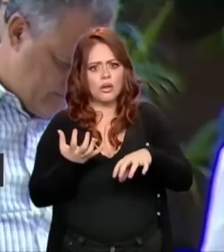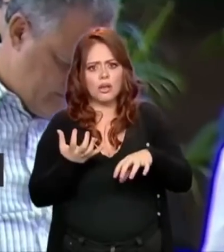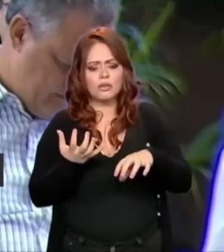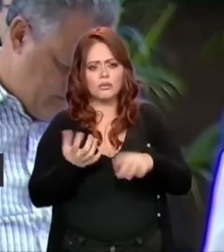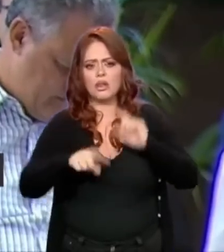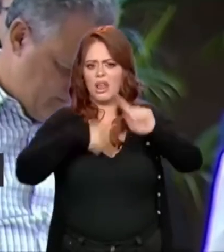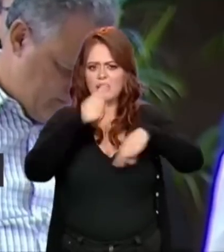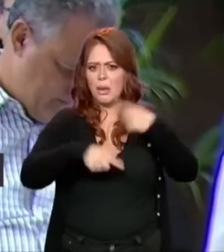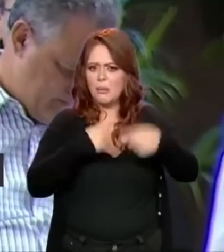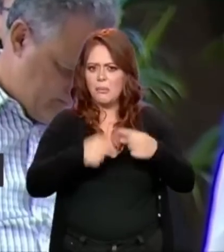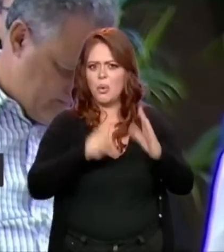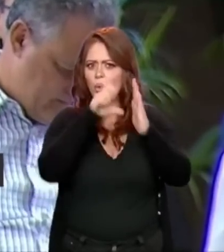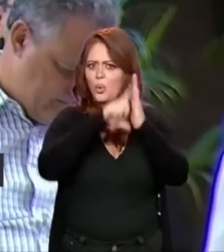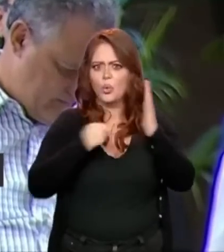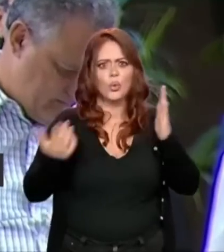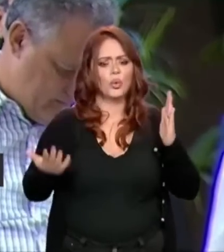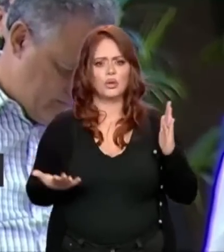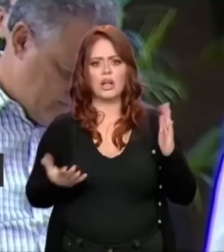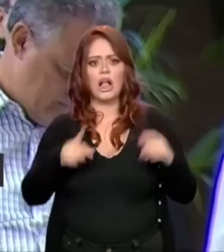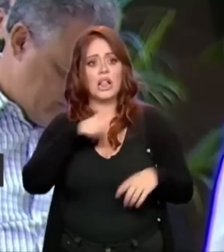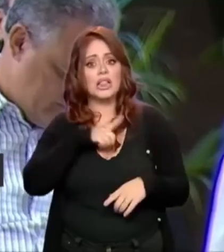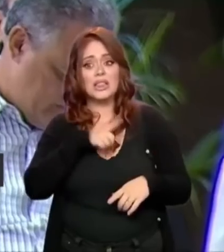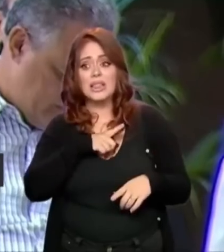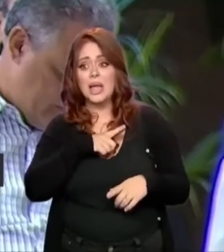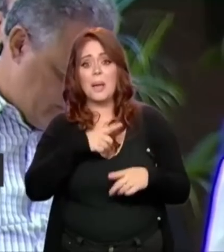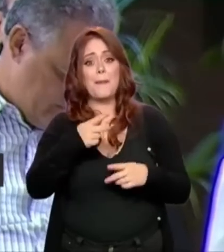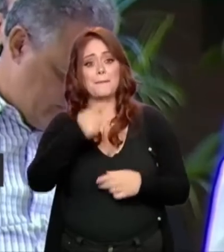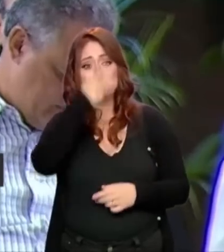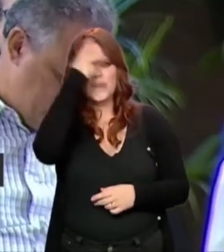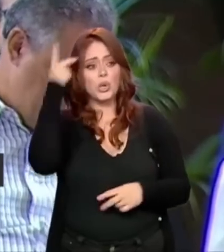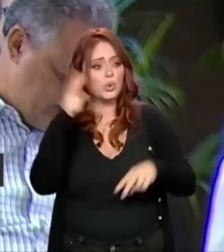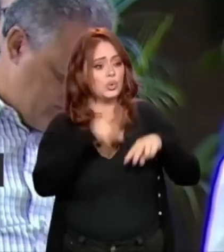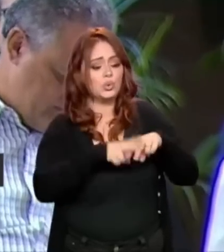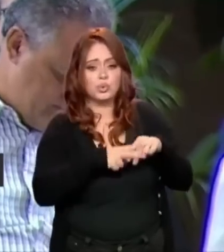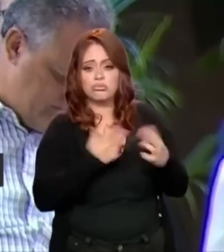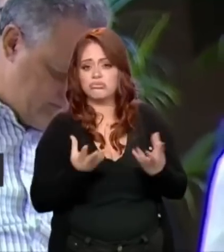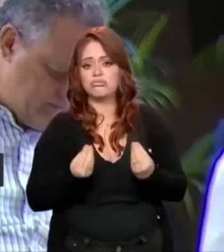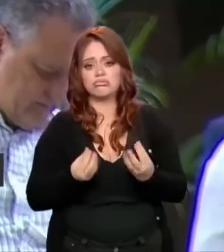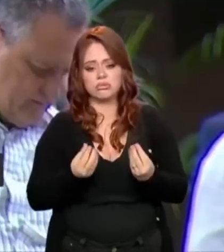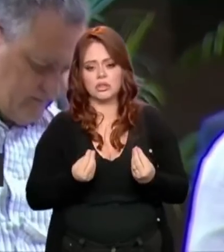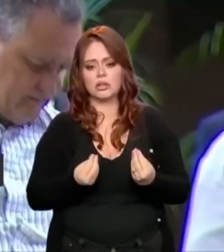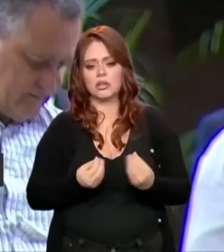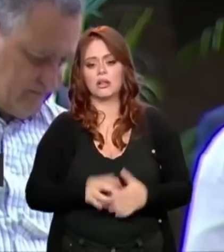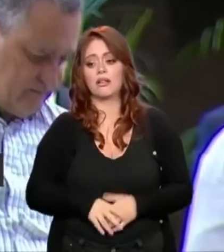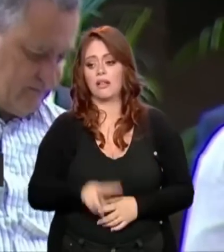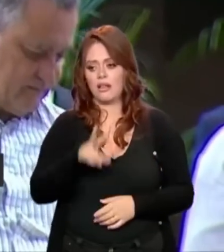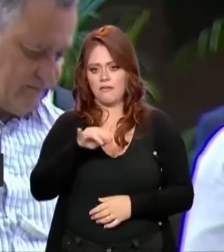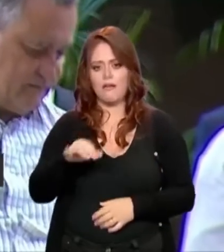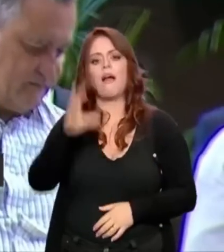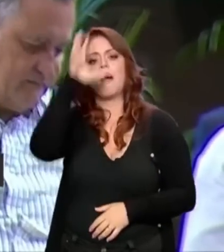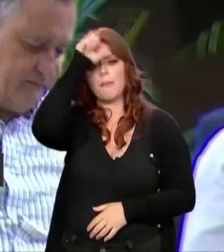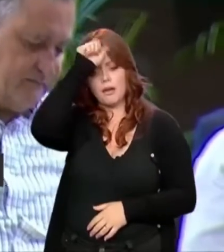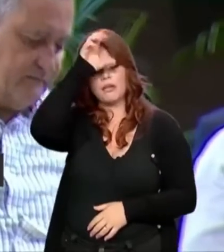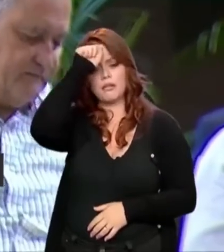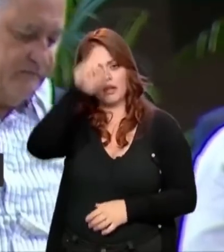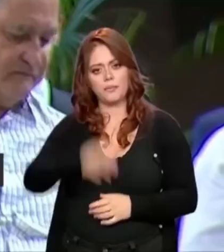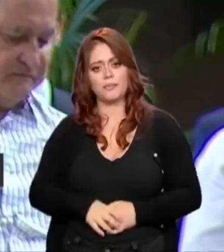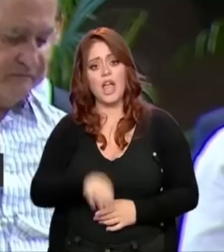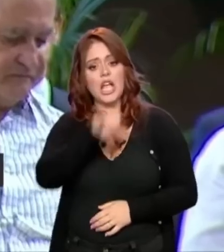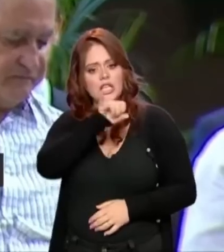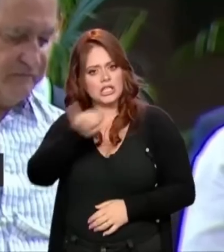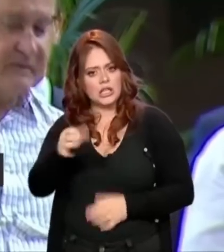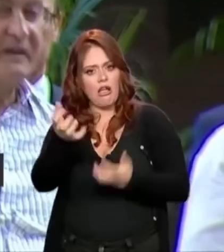Palácio do Planalto. Tem muita gente presa. E eles vão aprender uma lição. Se